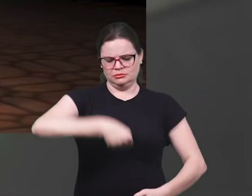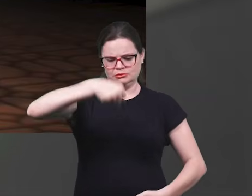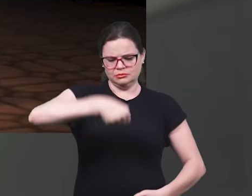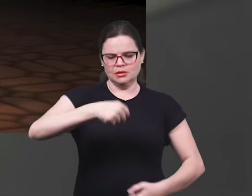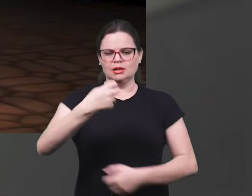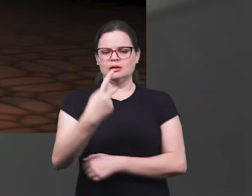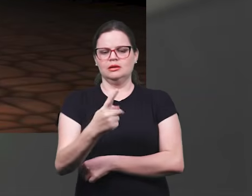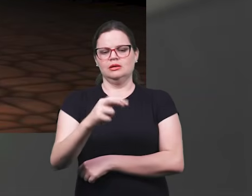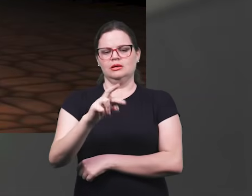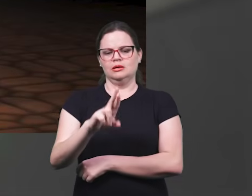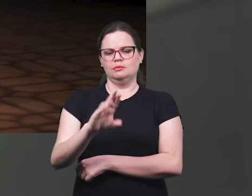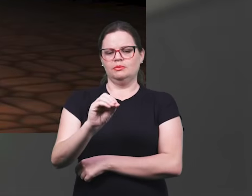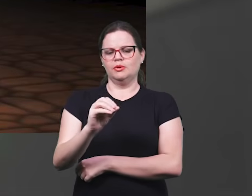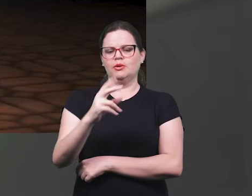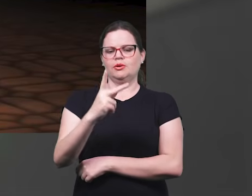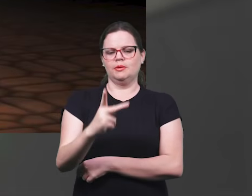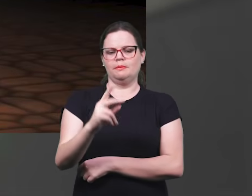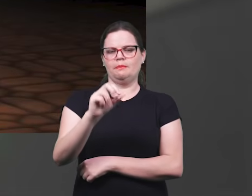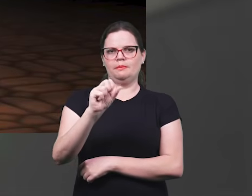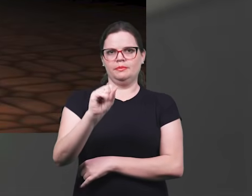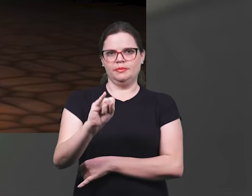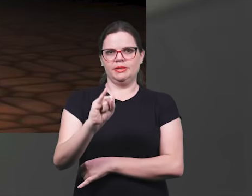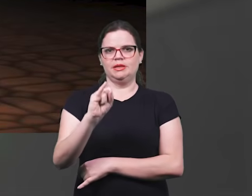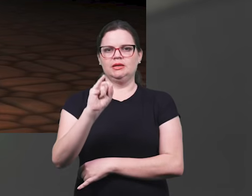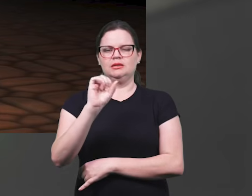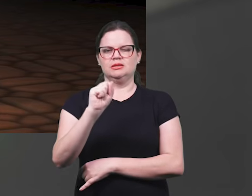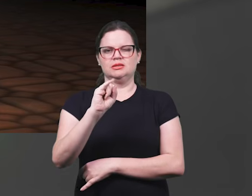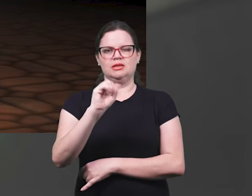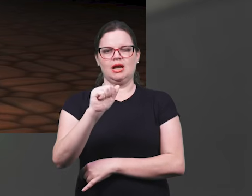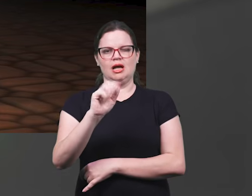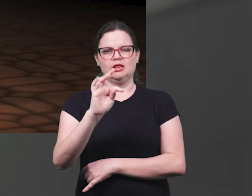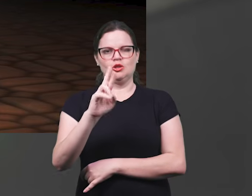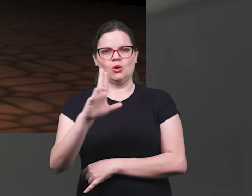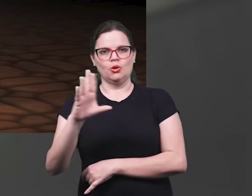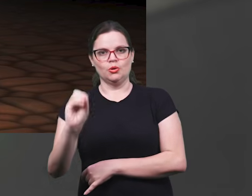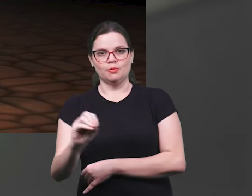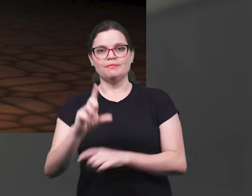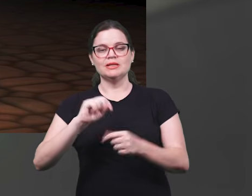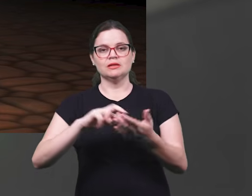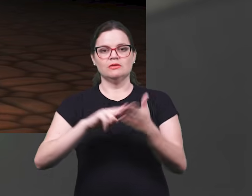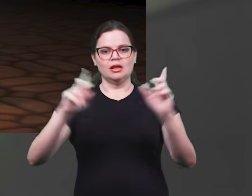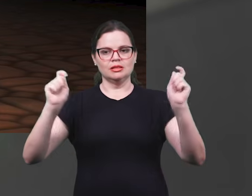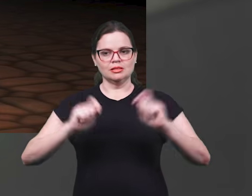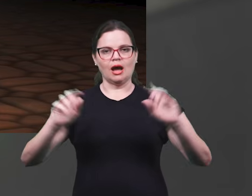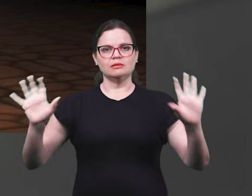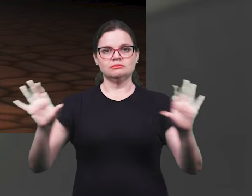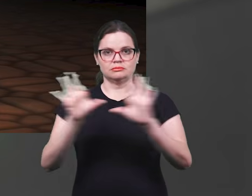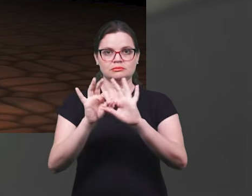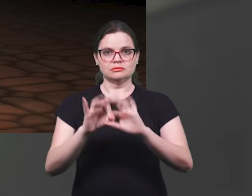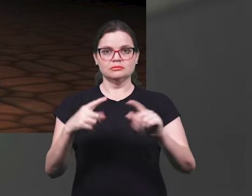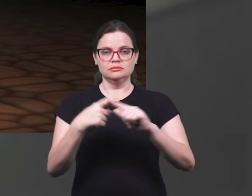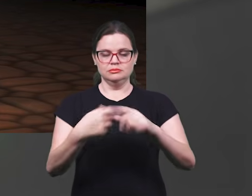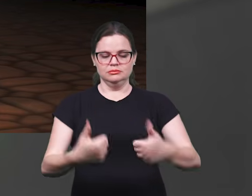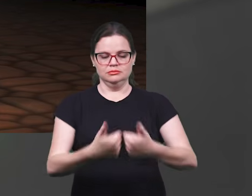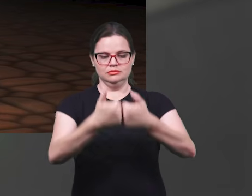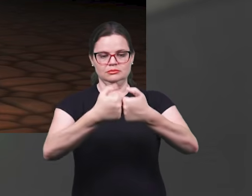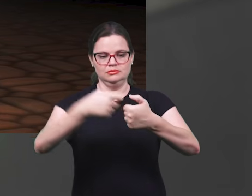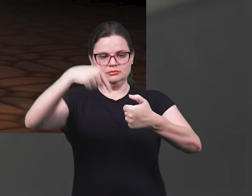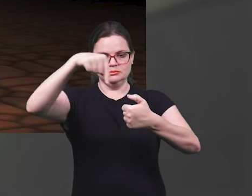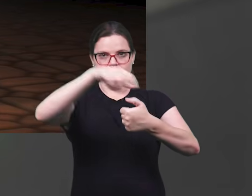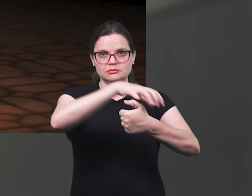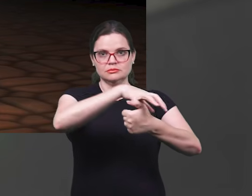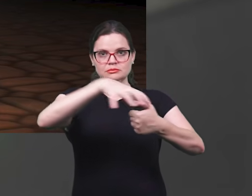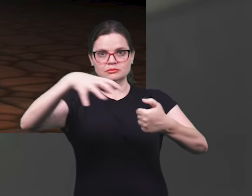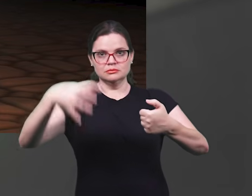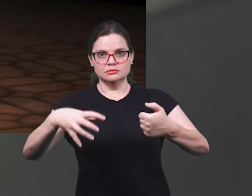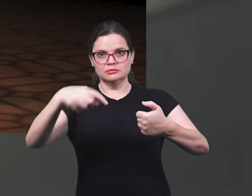arca. E Deus se fez propício através de Jesus, ele se fez propício a nós, porque sobre o